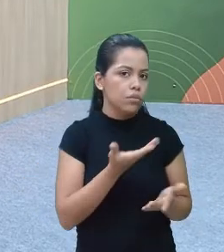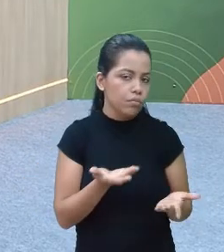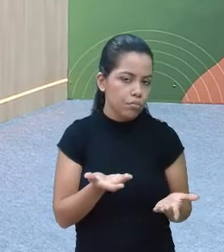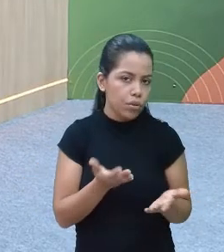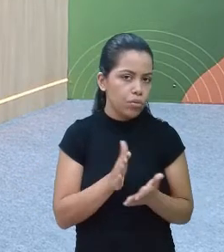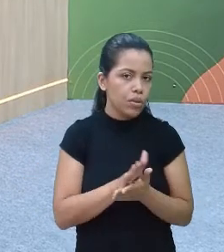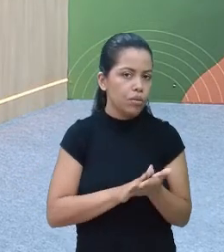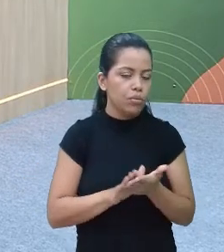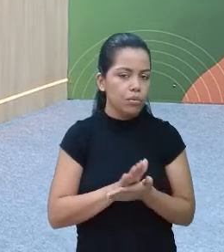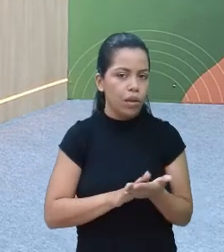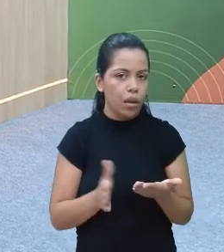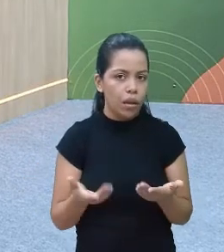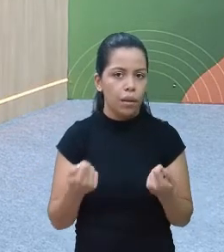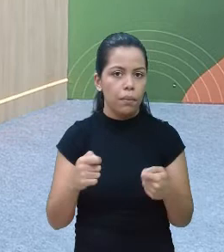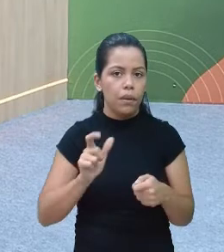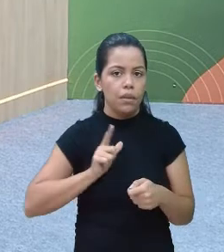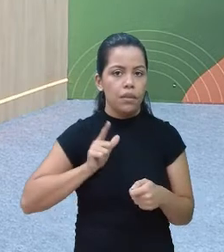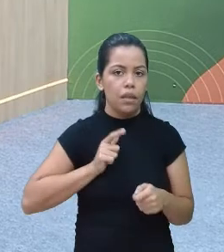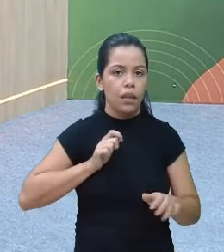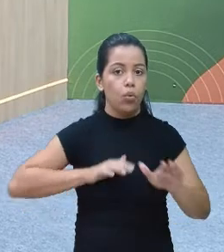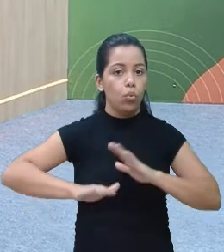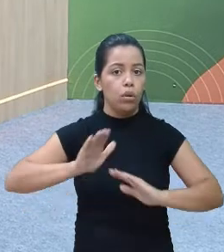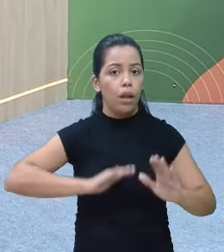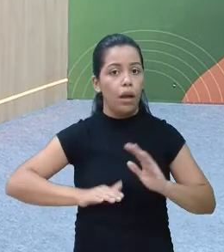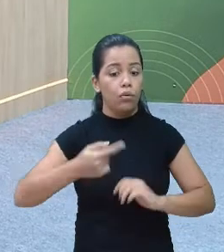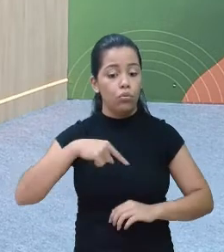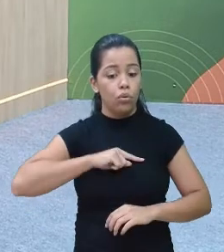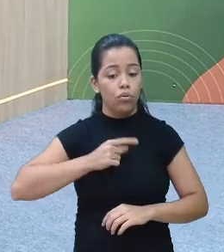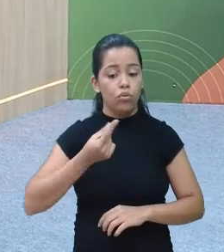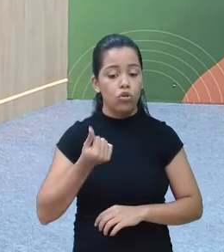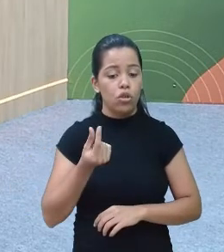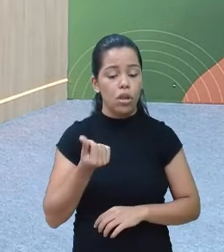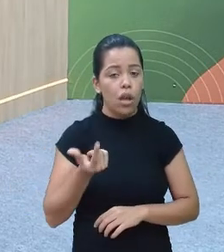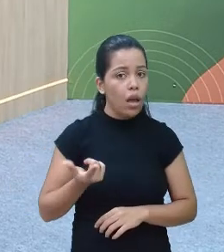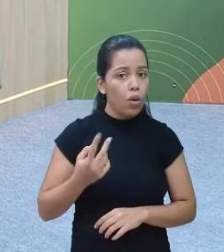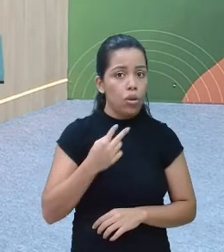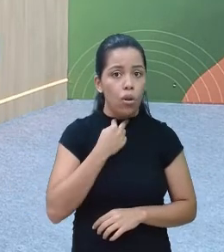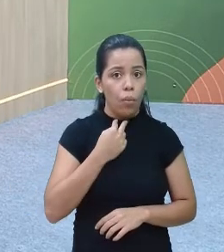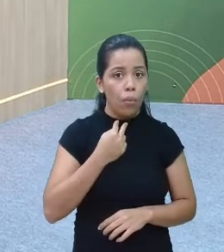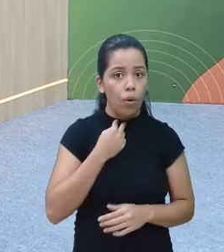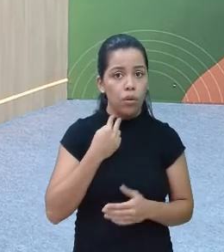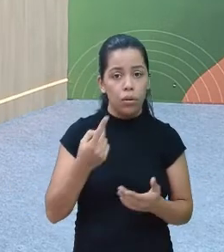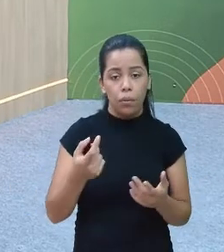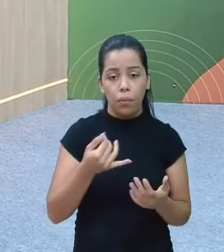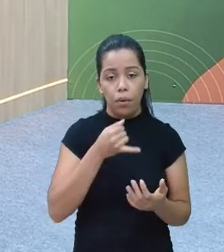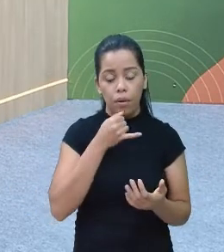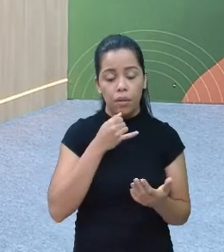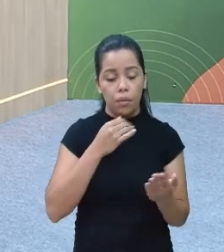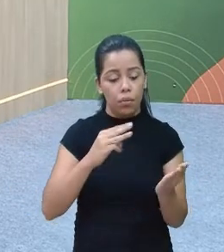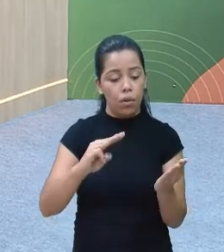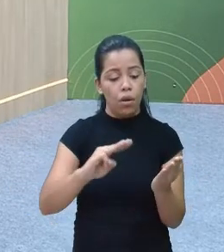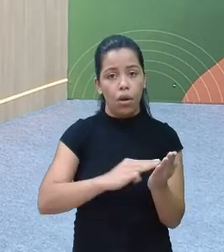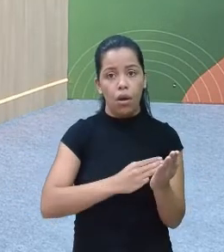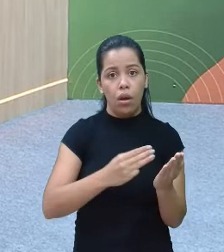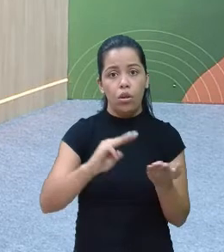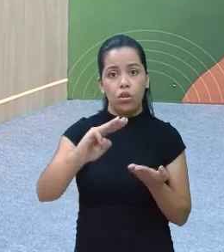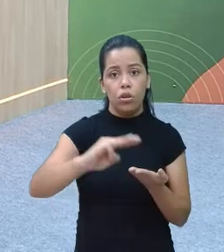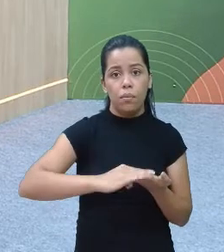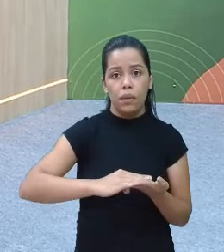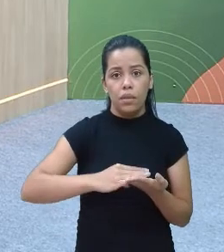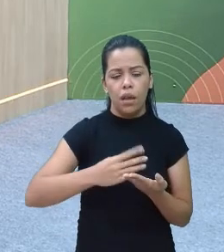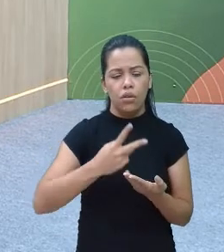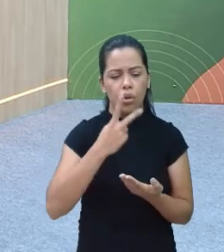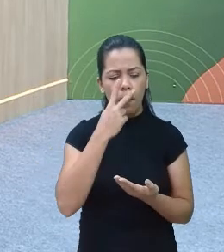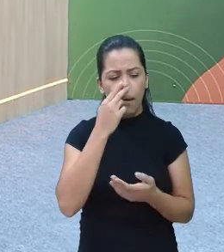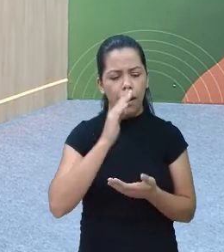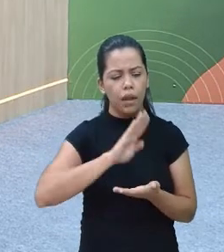ter cuidado com o nosso dinheiro. Não acreditar em mensagens que a gente recebe, assim, que parecem ser de bancos, mas que a gente